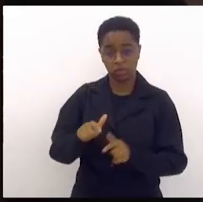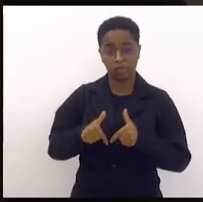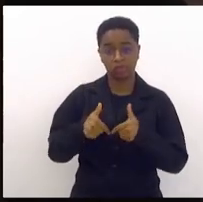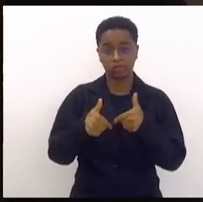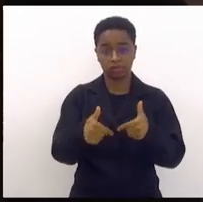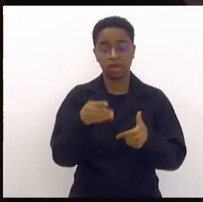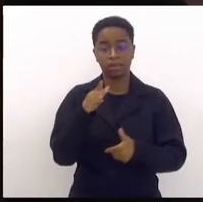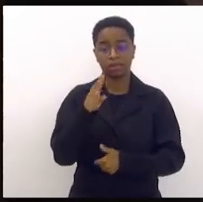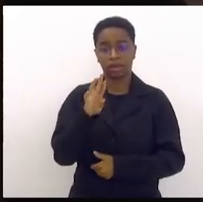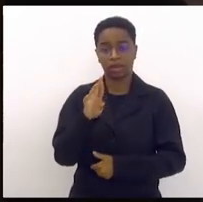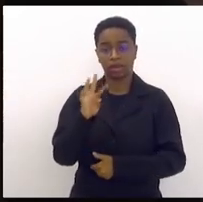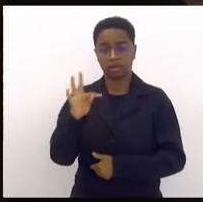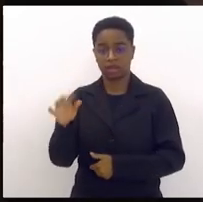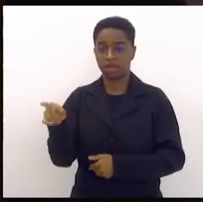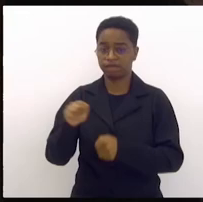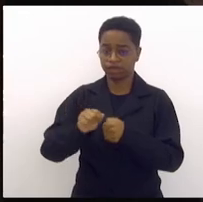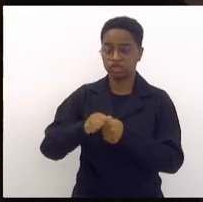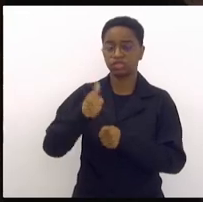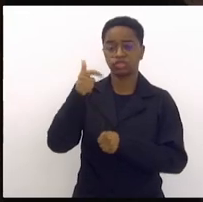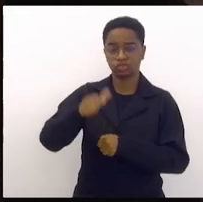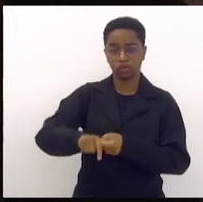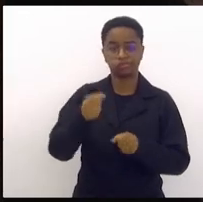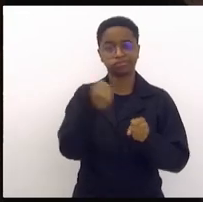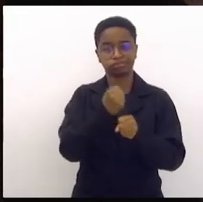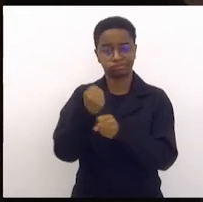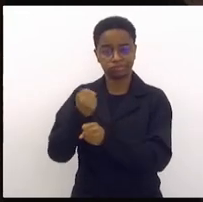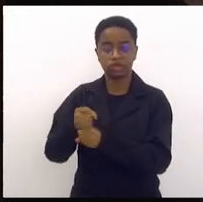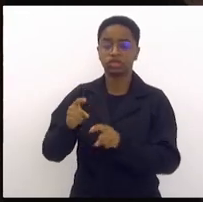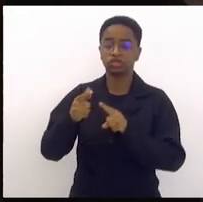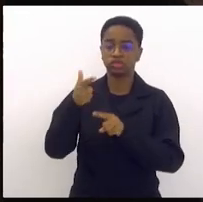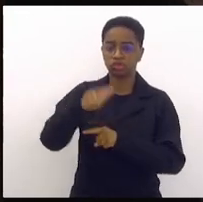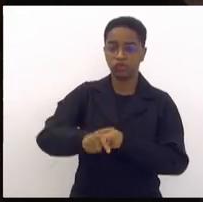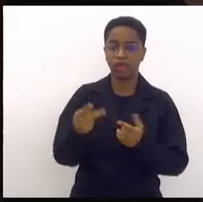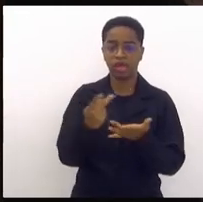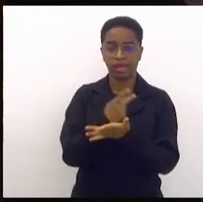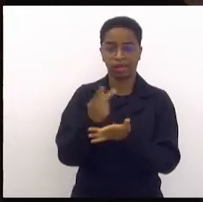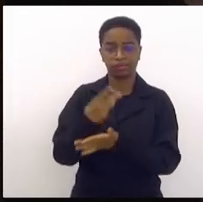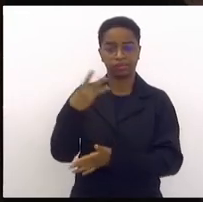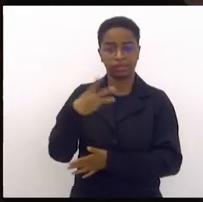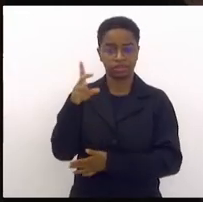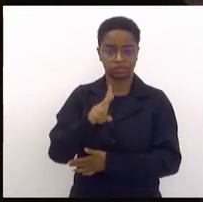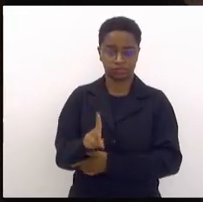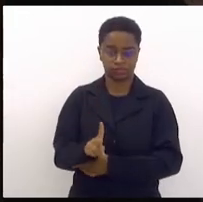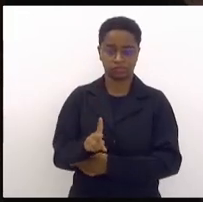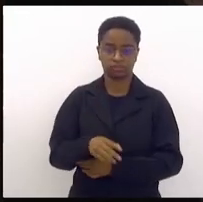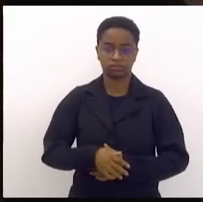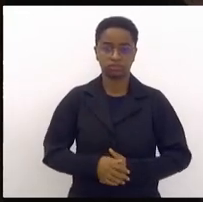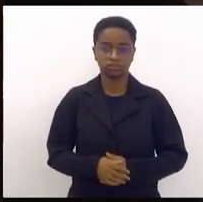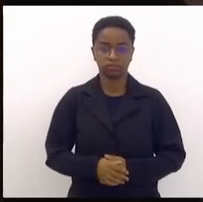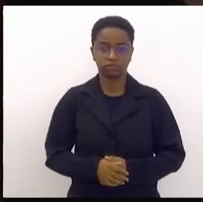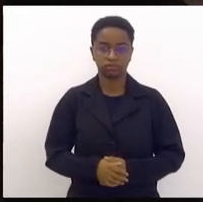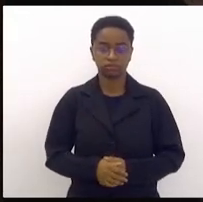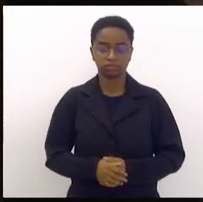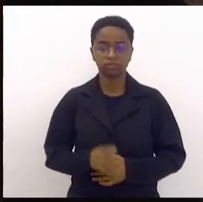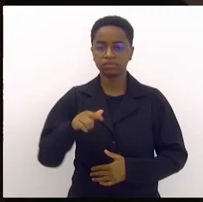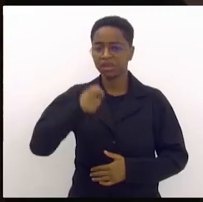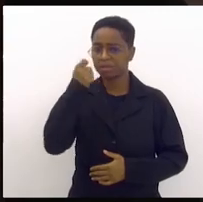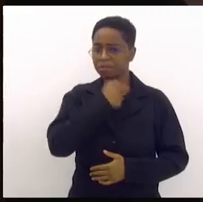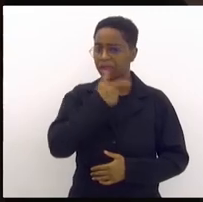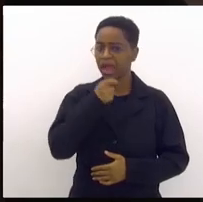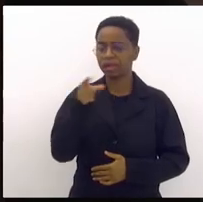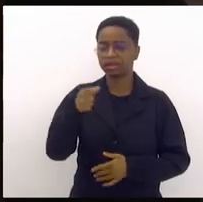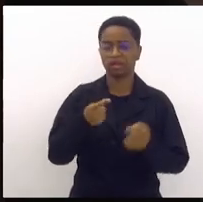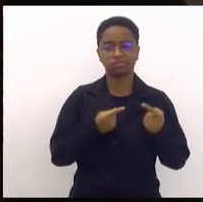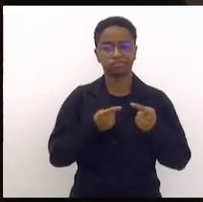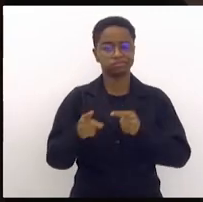o BRT que ele fez, refez e está fazendo errado pela terceira vez. Um escárnio que esse prefeito faz